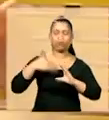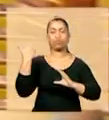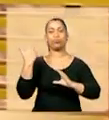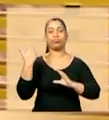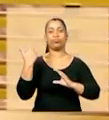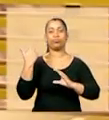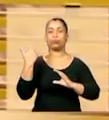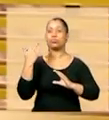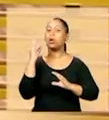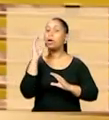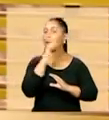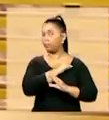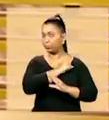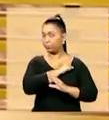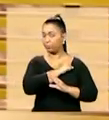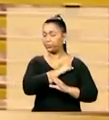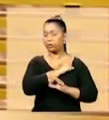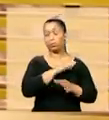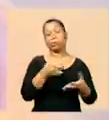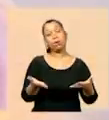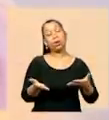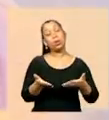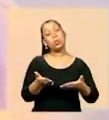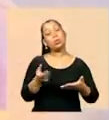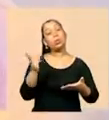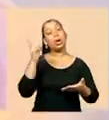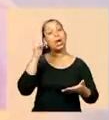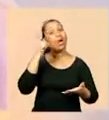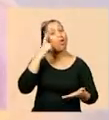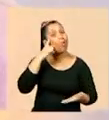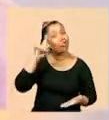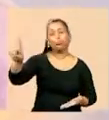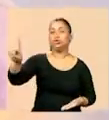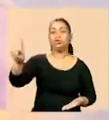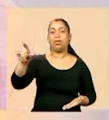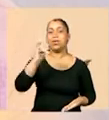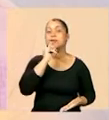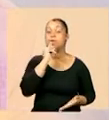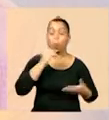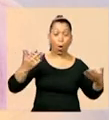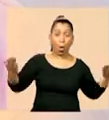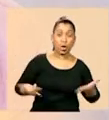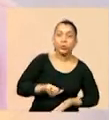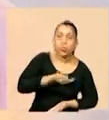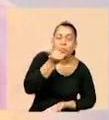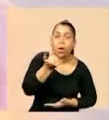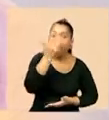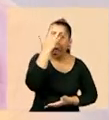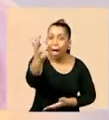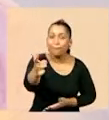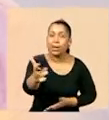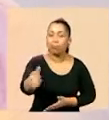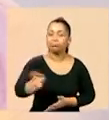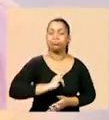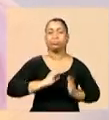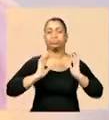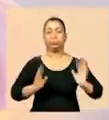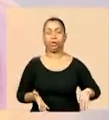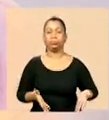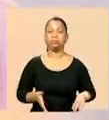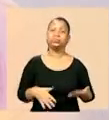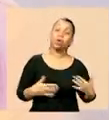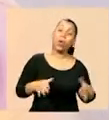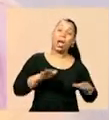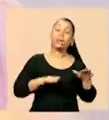online. É um formulário preenchido pela internet. O prazo é um dia útil após o acidente. Isso, às